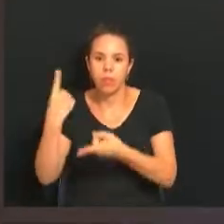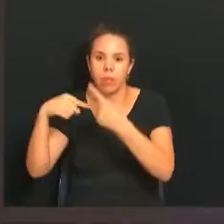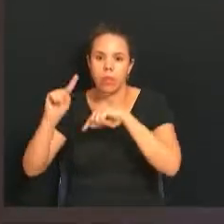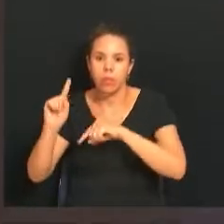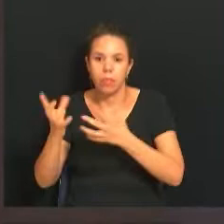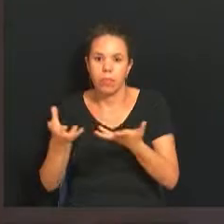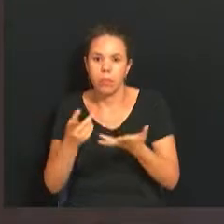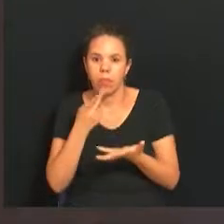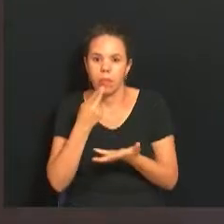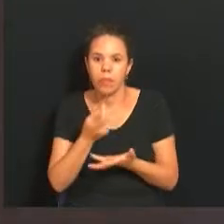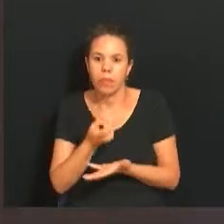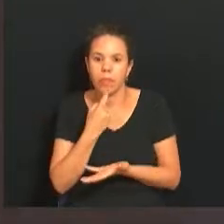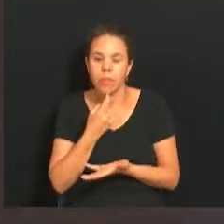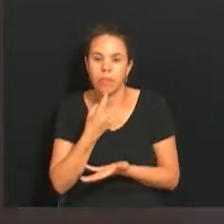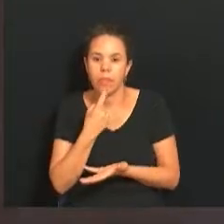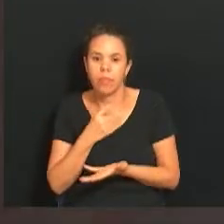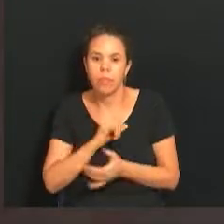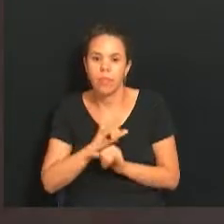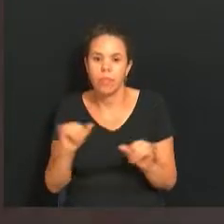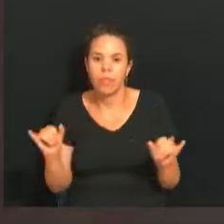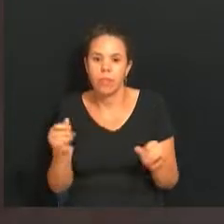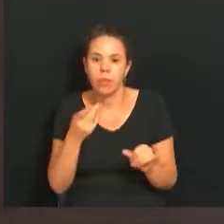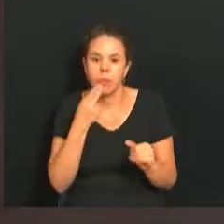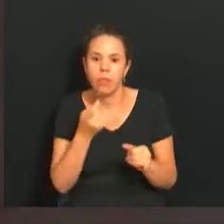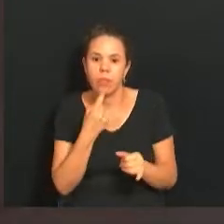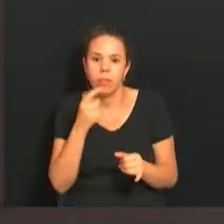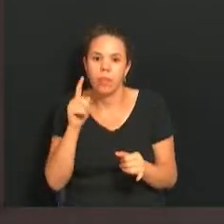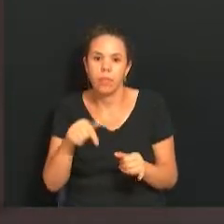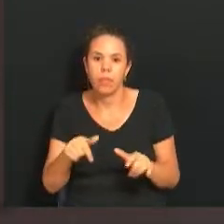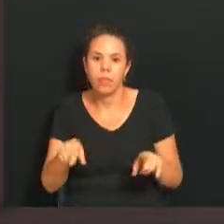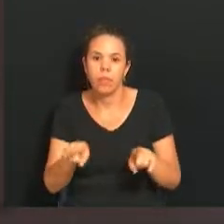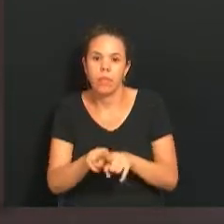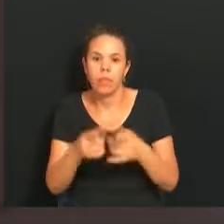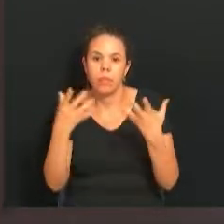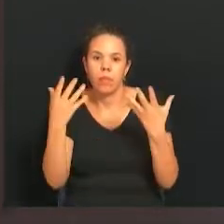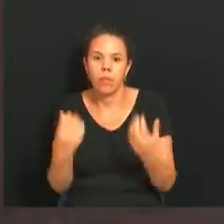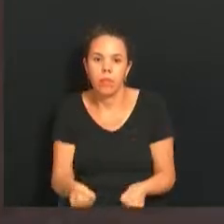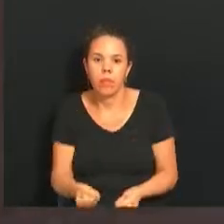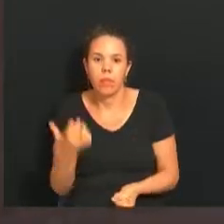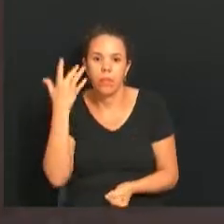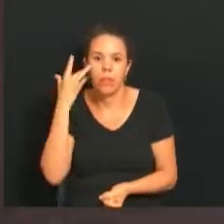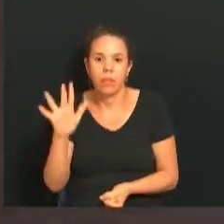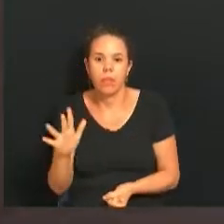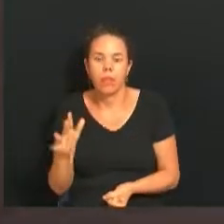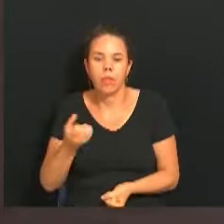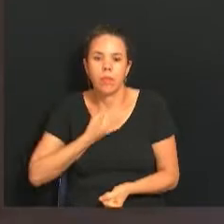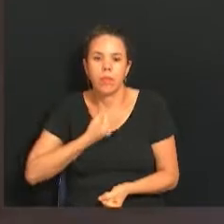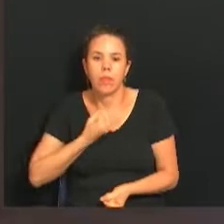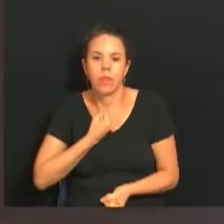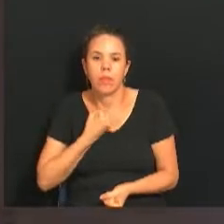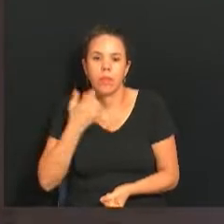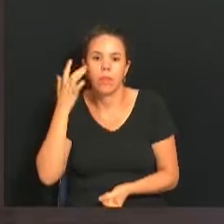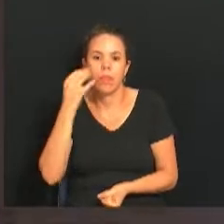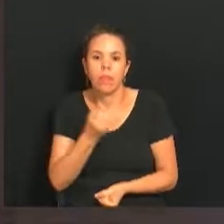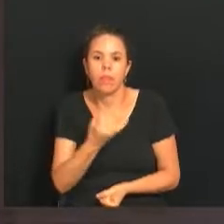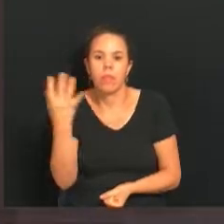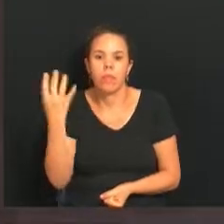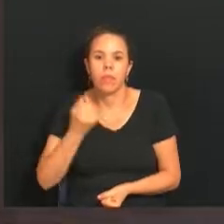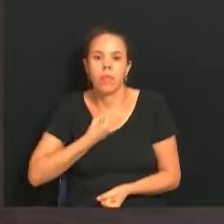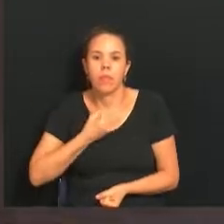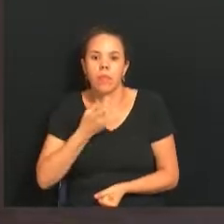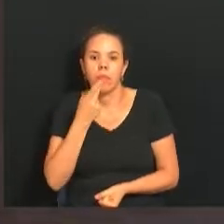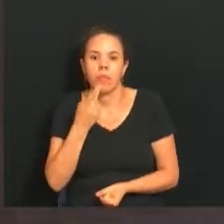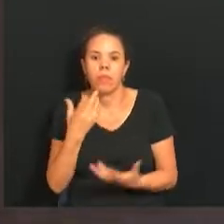de Campinas. Então, eu tenho que falar que Campinas também abraçou a causa. Eu não sei se no número, eu não sei falar o tamanho do número de que